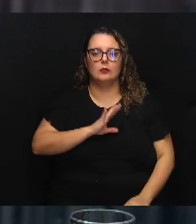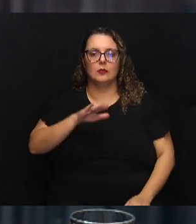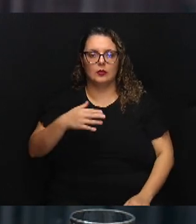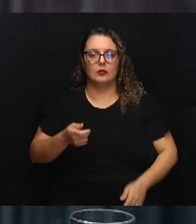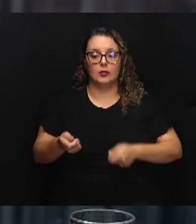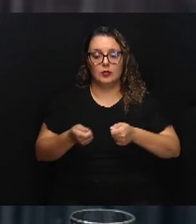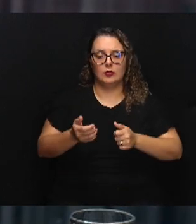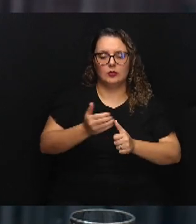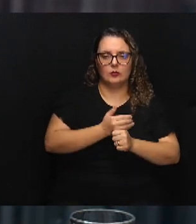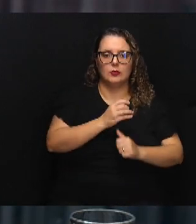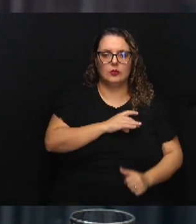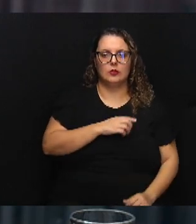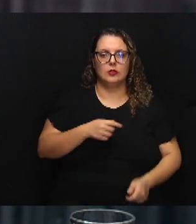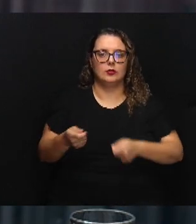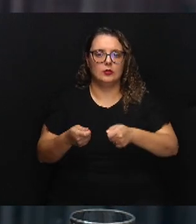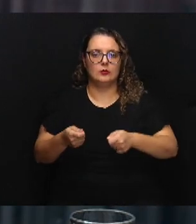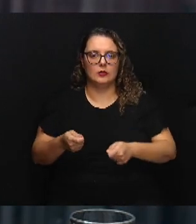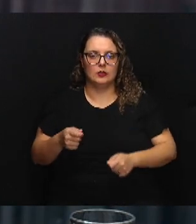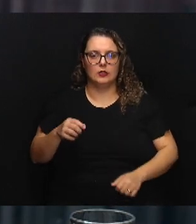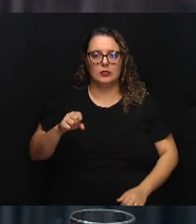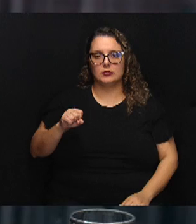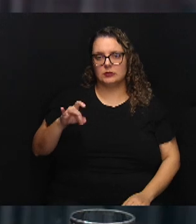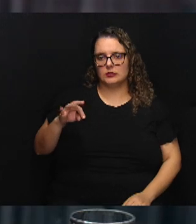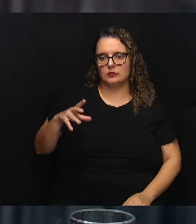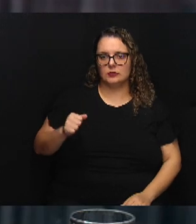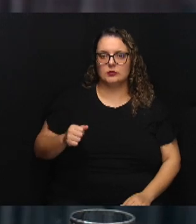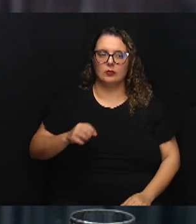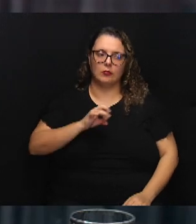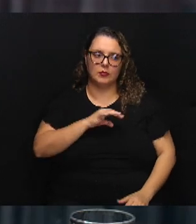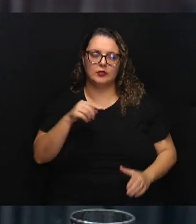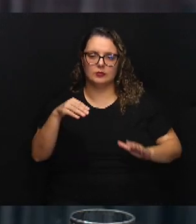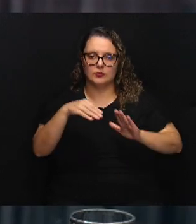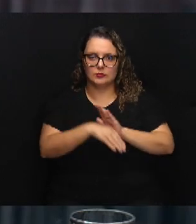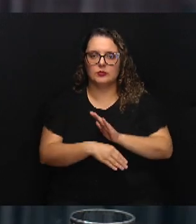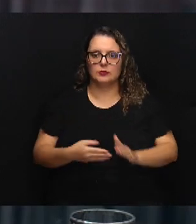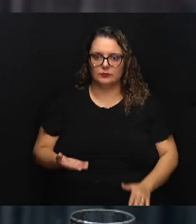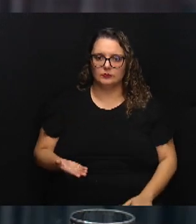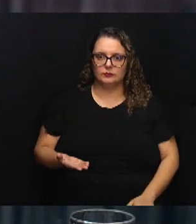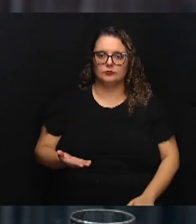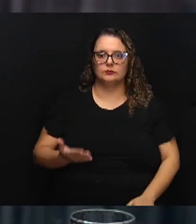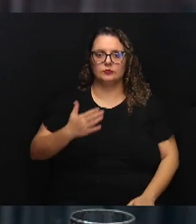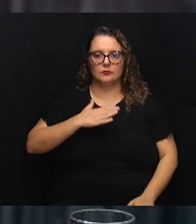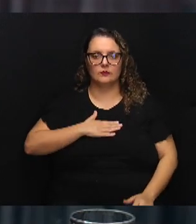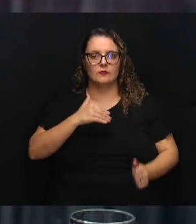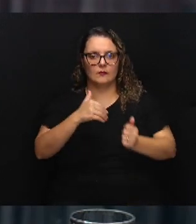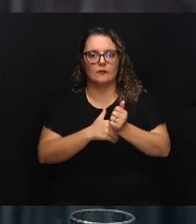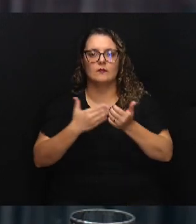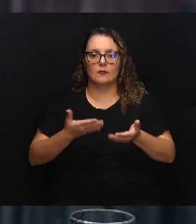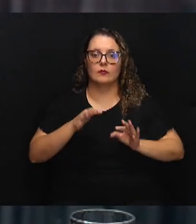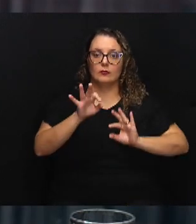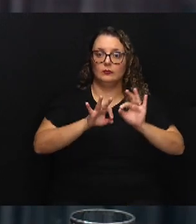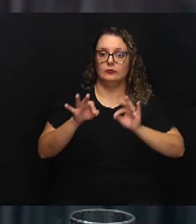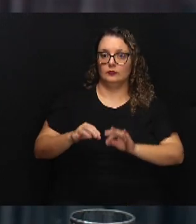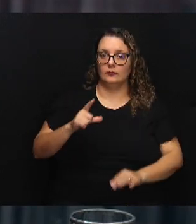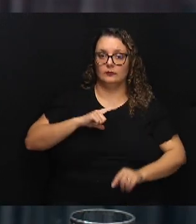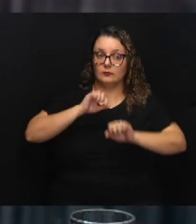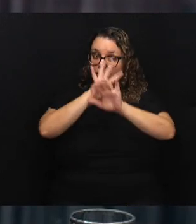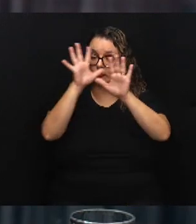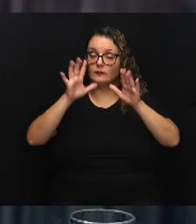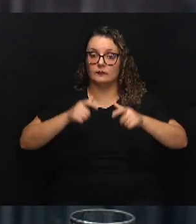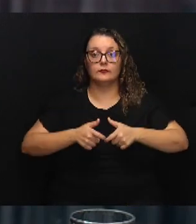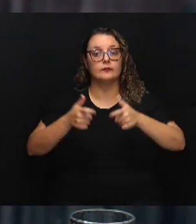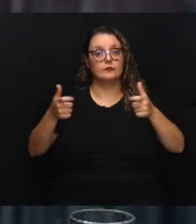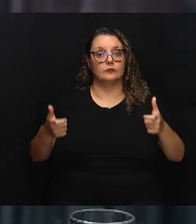medo e domina a situação, o medo, assim, ele cai bastante. Então, para mim, o segredo é esse, é planejamento e ter uma clareza muito